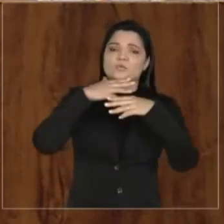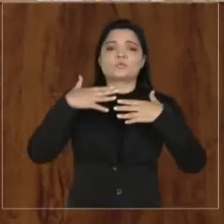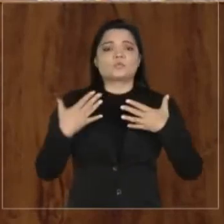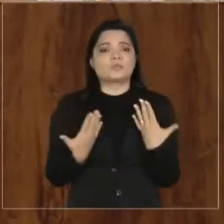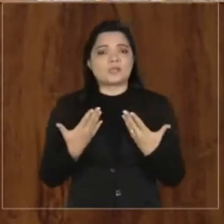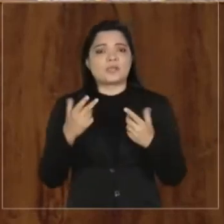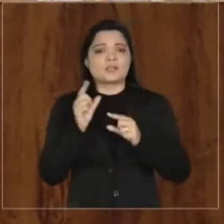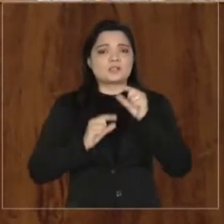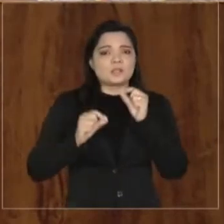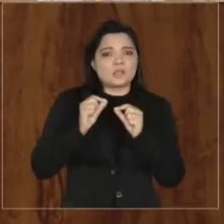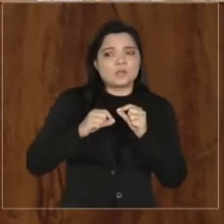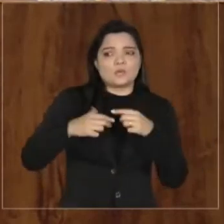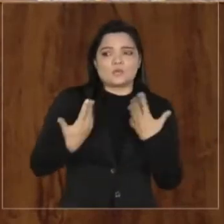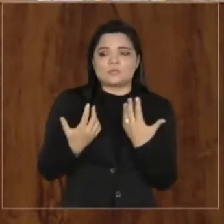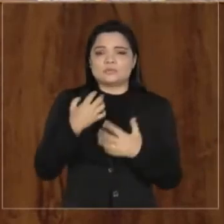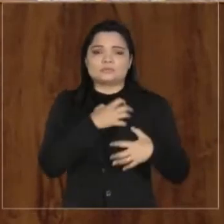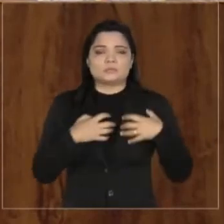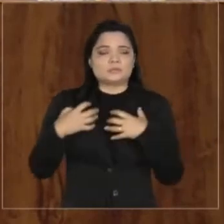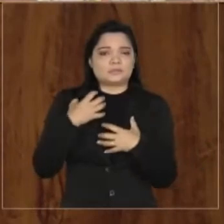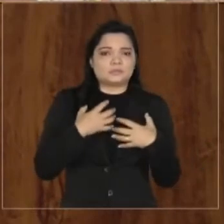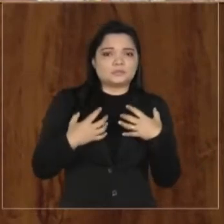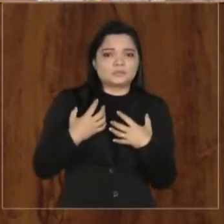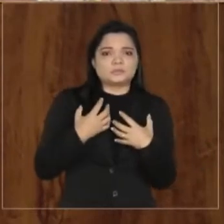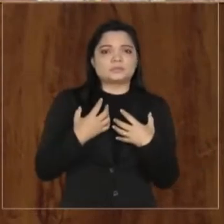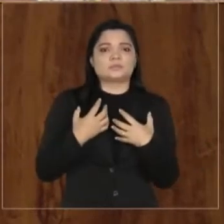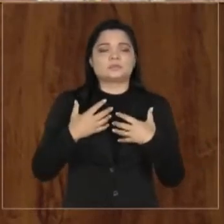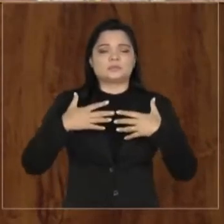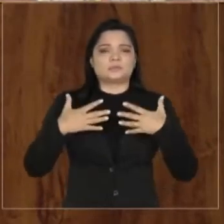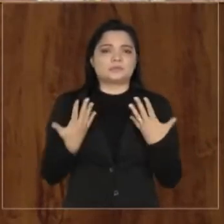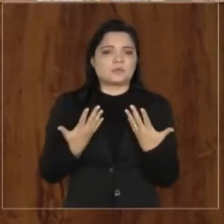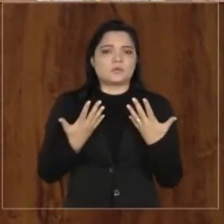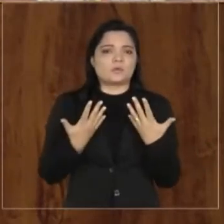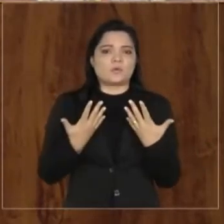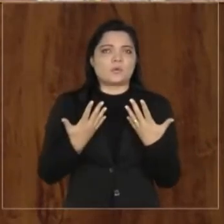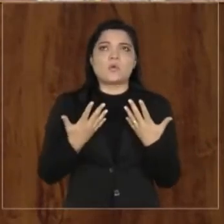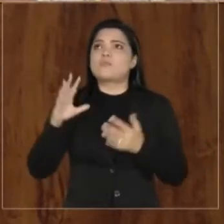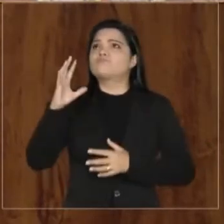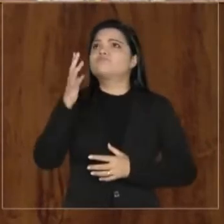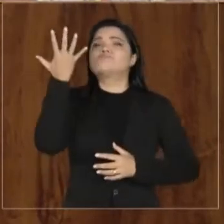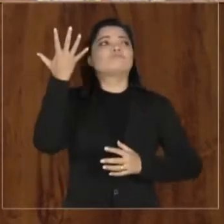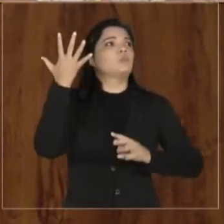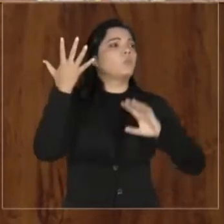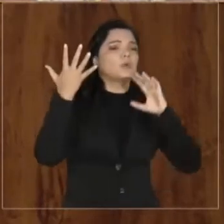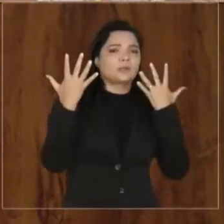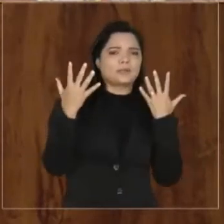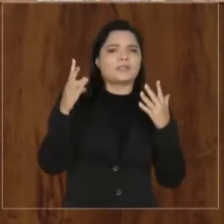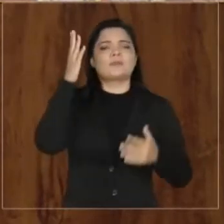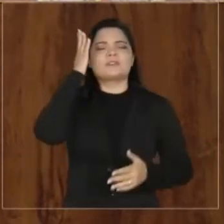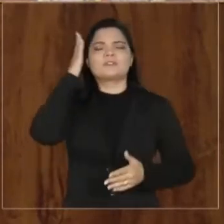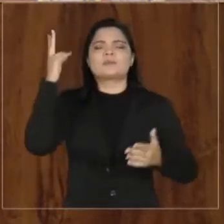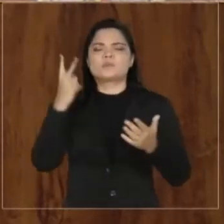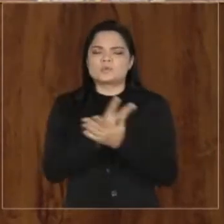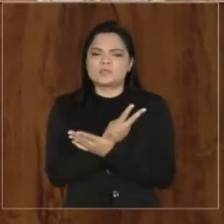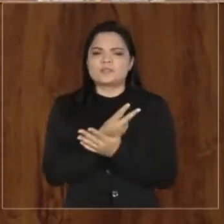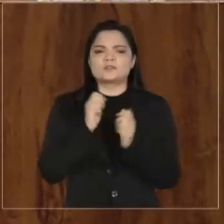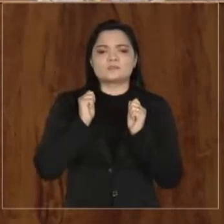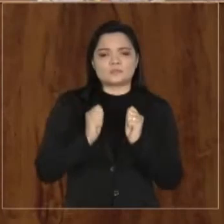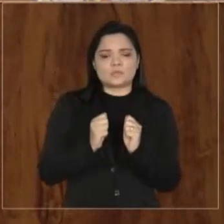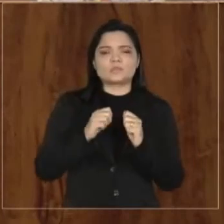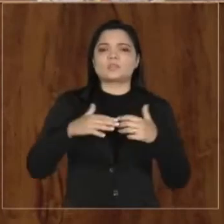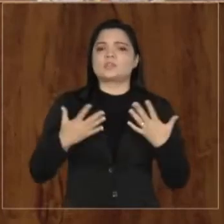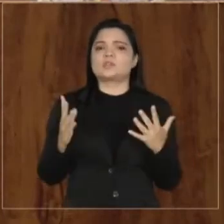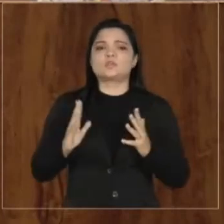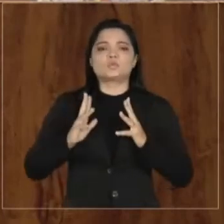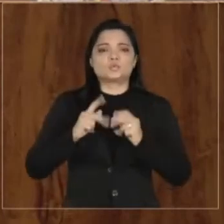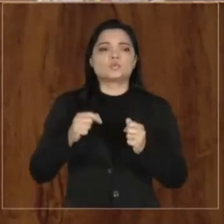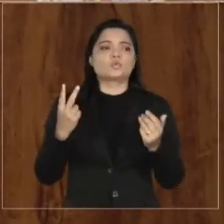ou por intempéries ou por condições climáticas que nós sabemos que acontecem, que podem acontecer,